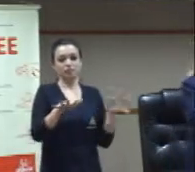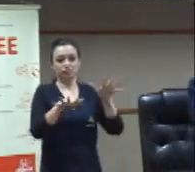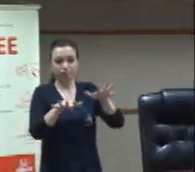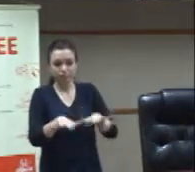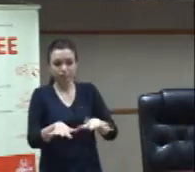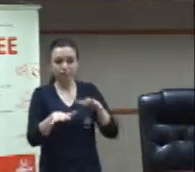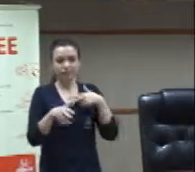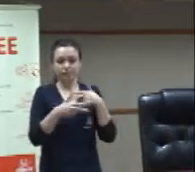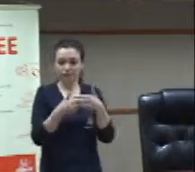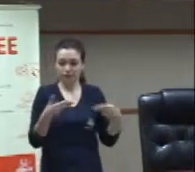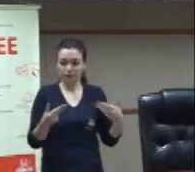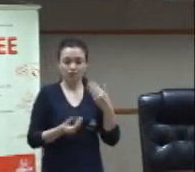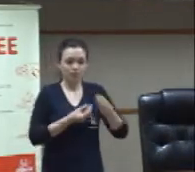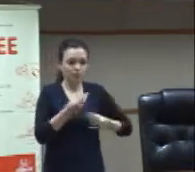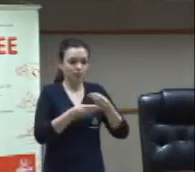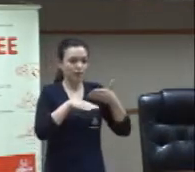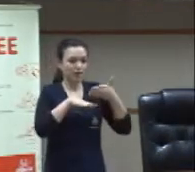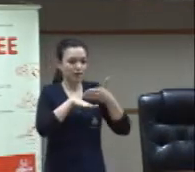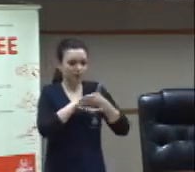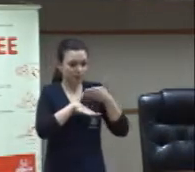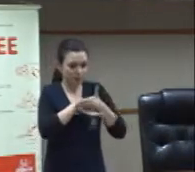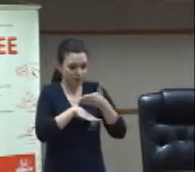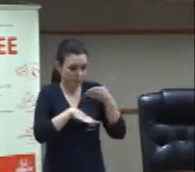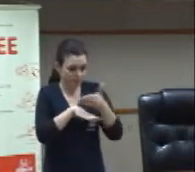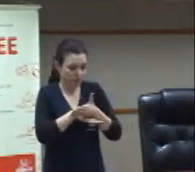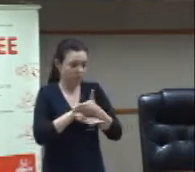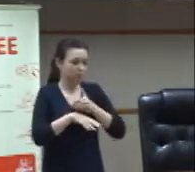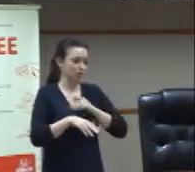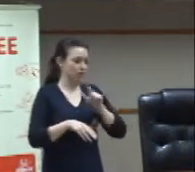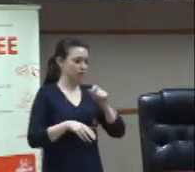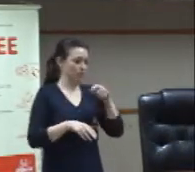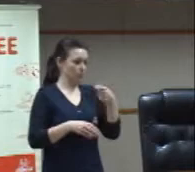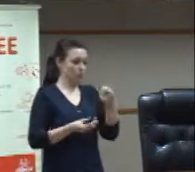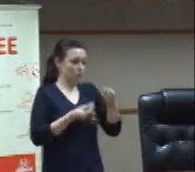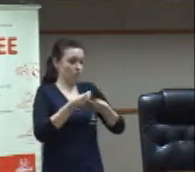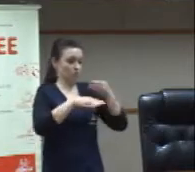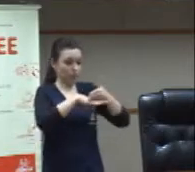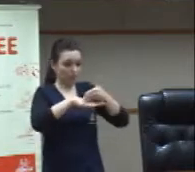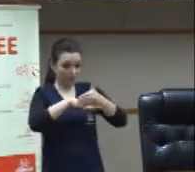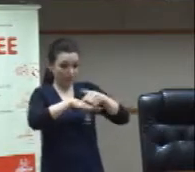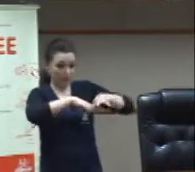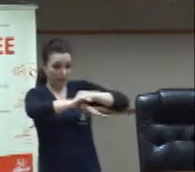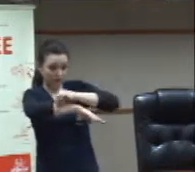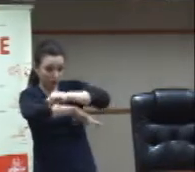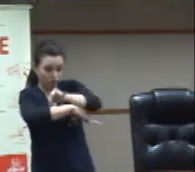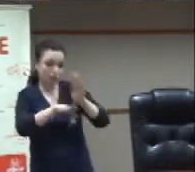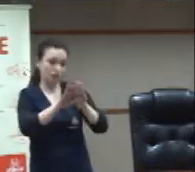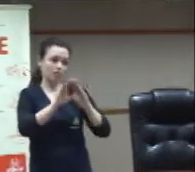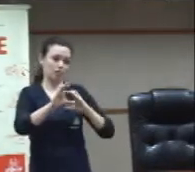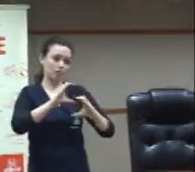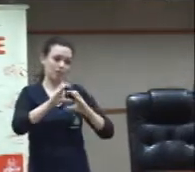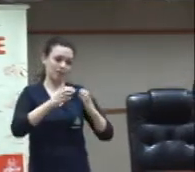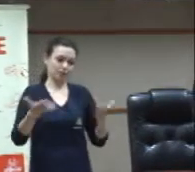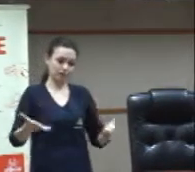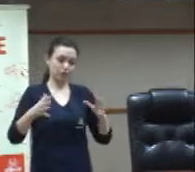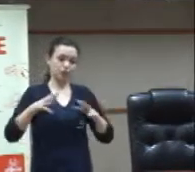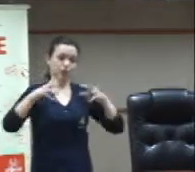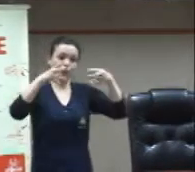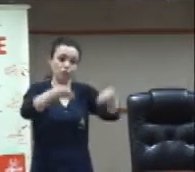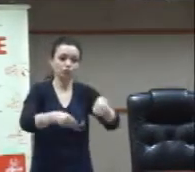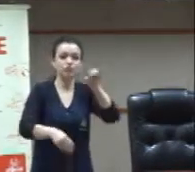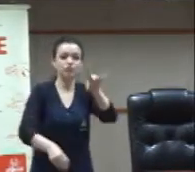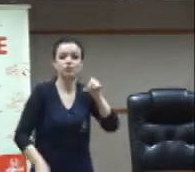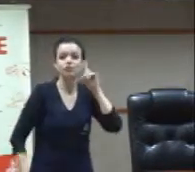em promoção da acessibilidade física e comunicacional para todos, né? Não só para as